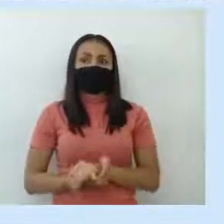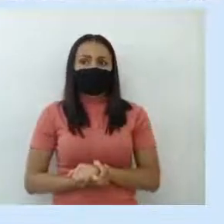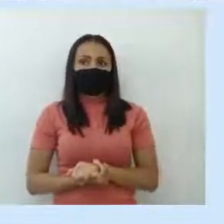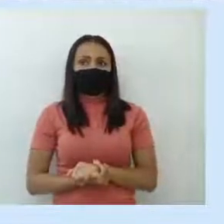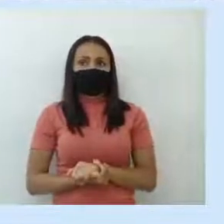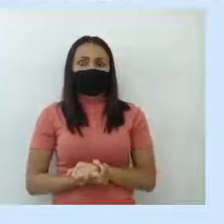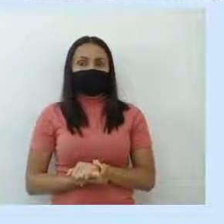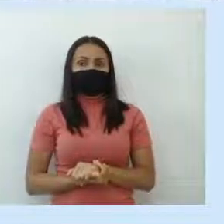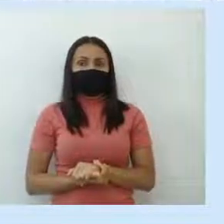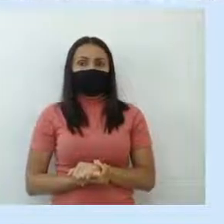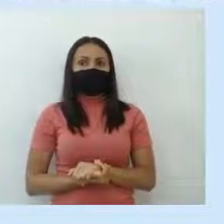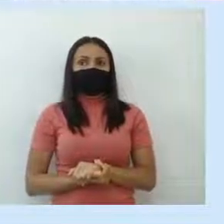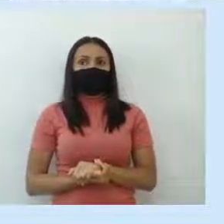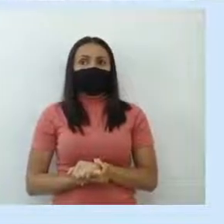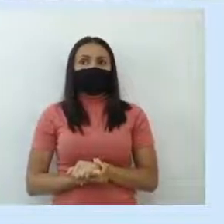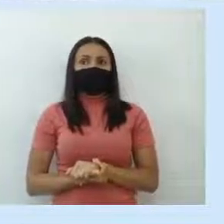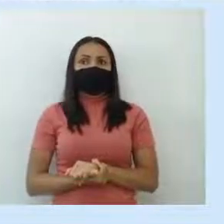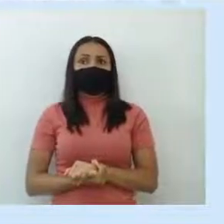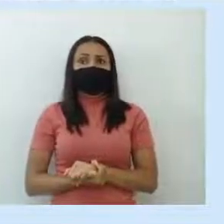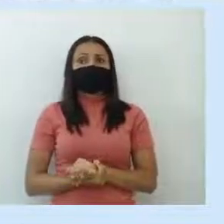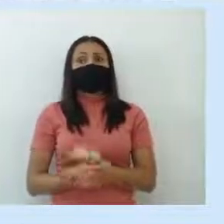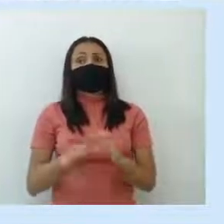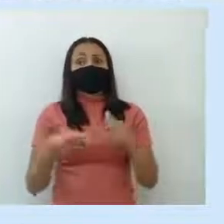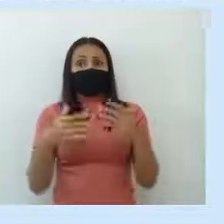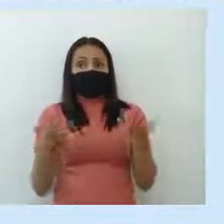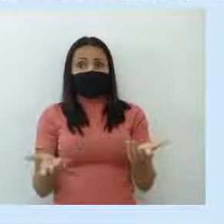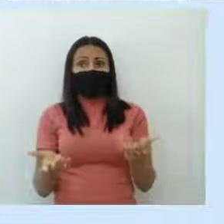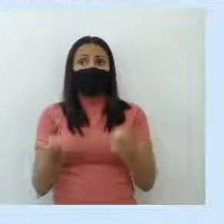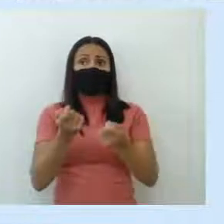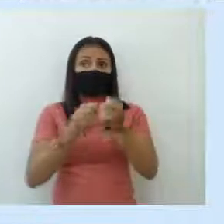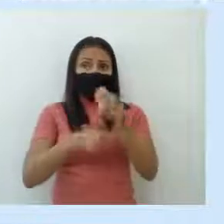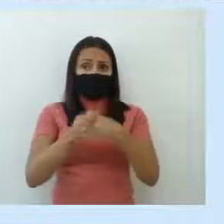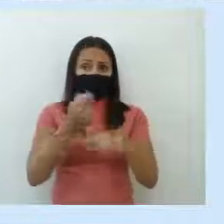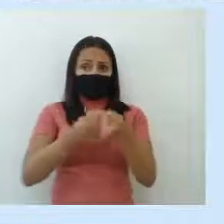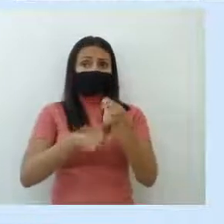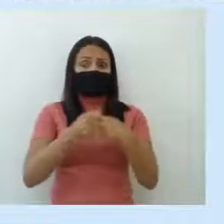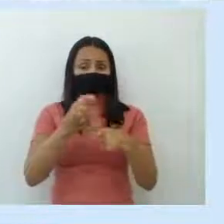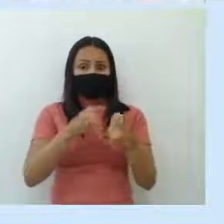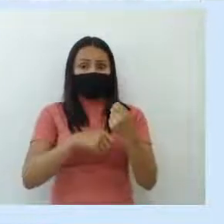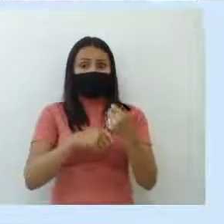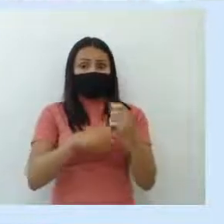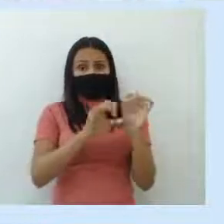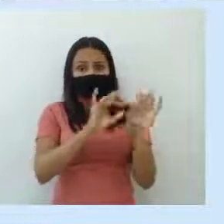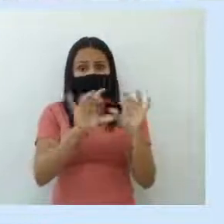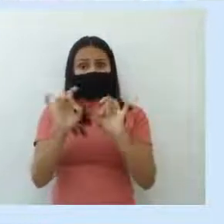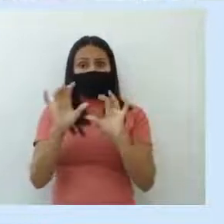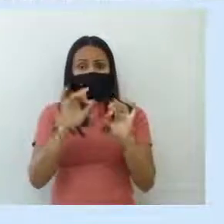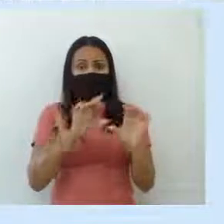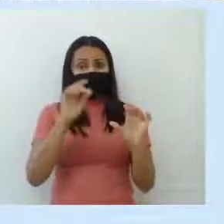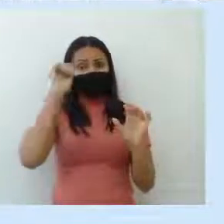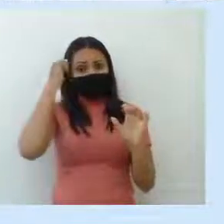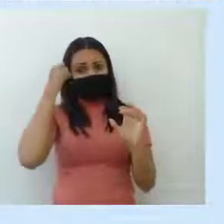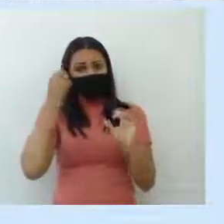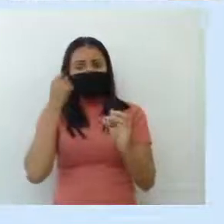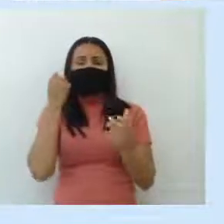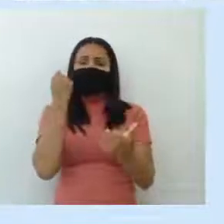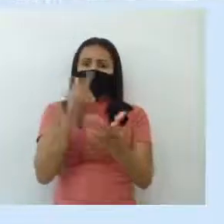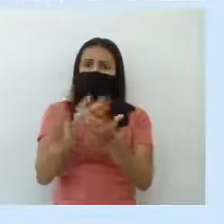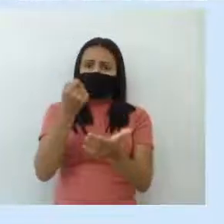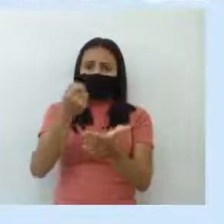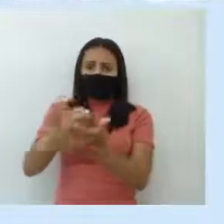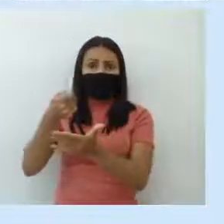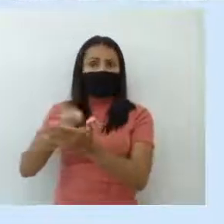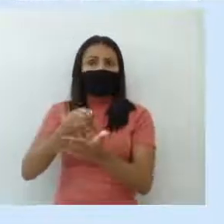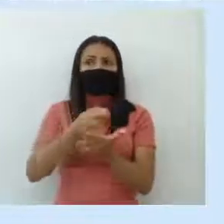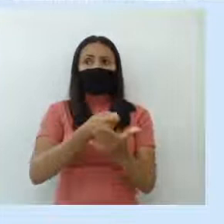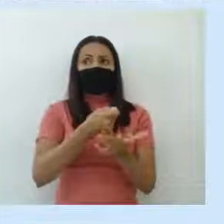né? Muita crueldade. Então os negreiros, comerciantes de escravos, compravam escravos mais do